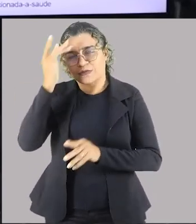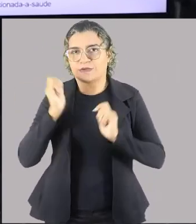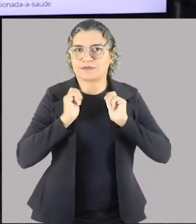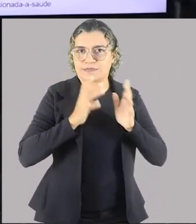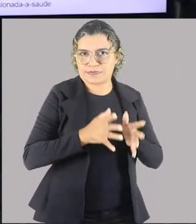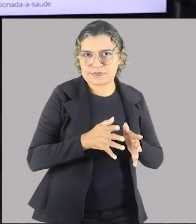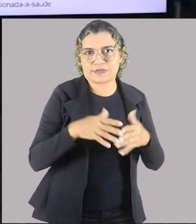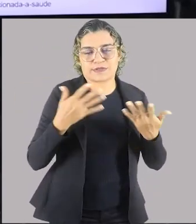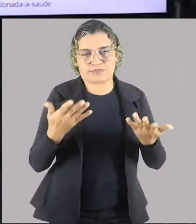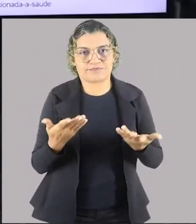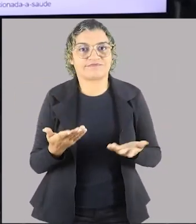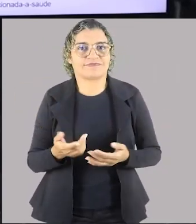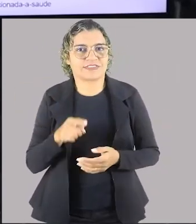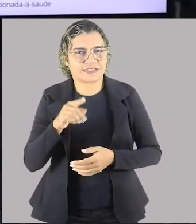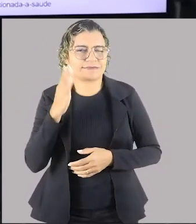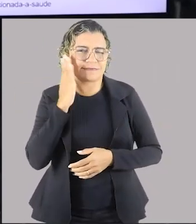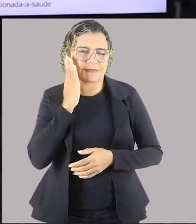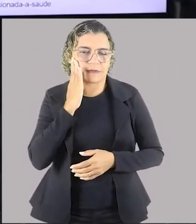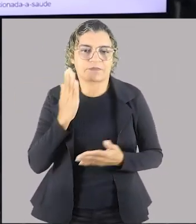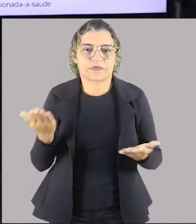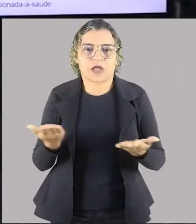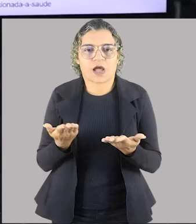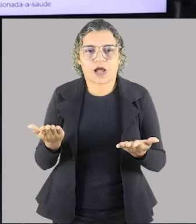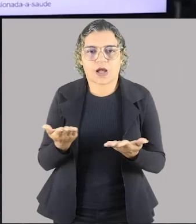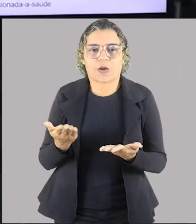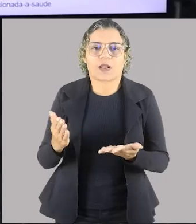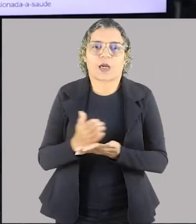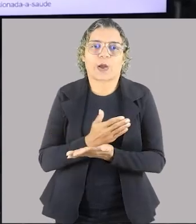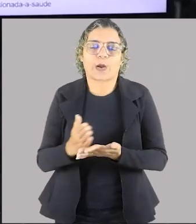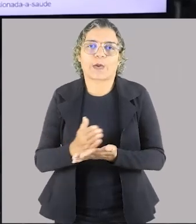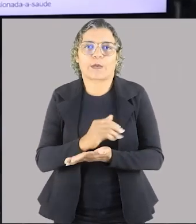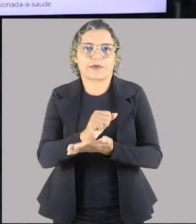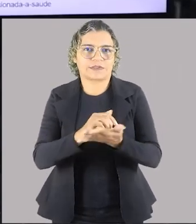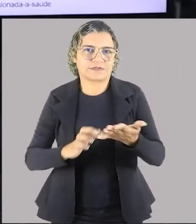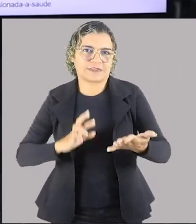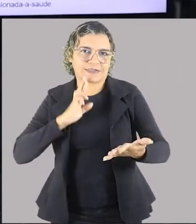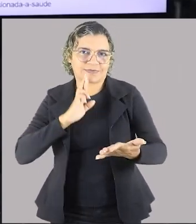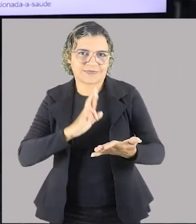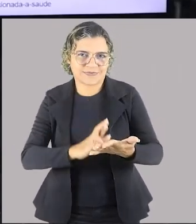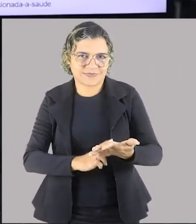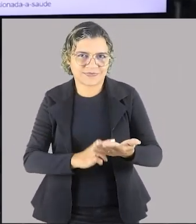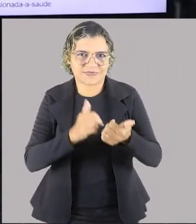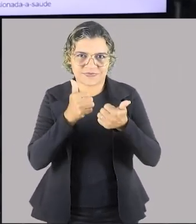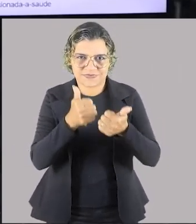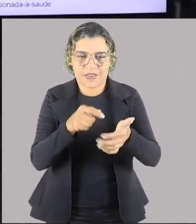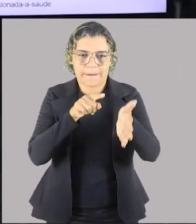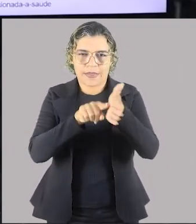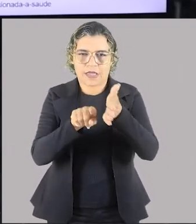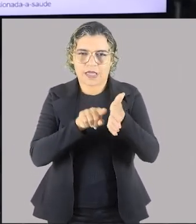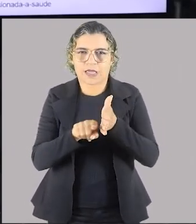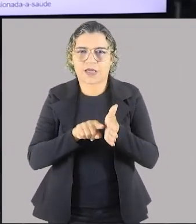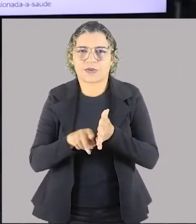comportamento sedentário, beleza? Então vamos lá para a resolução das nossas questões para a gente complementar aí o